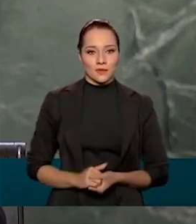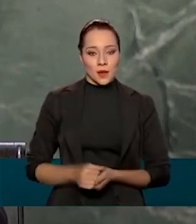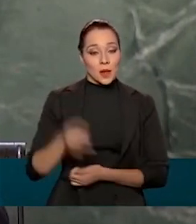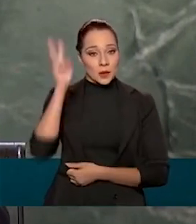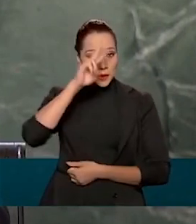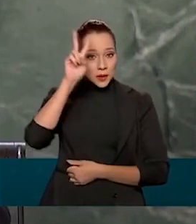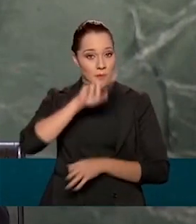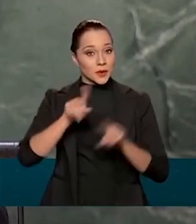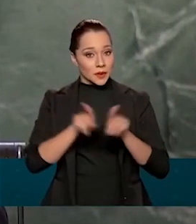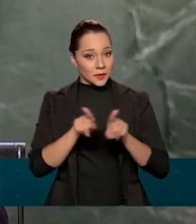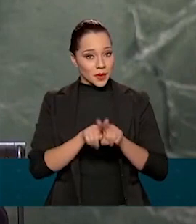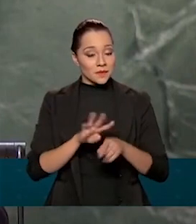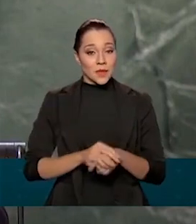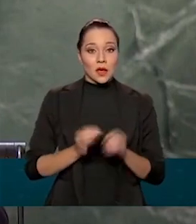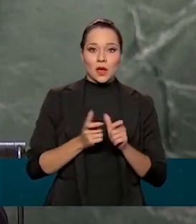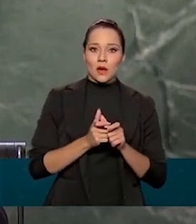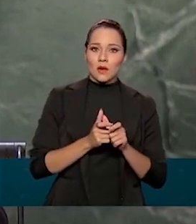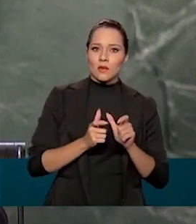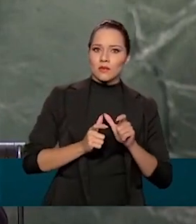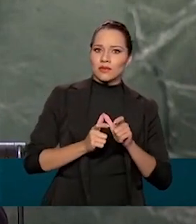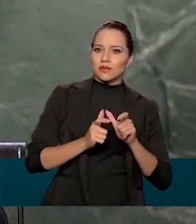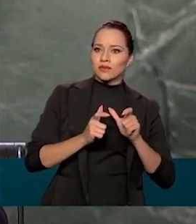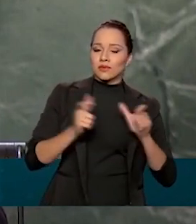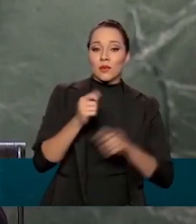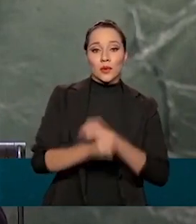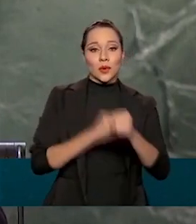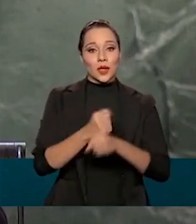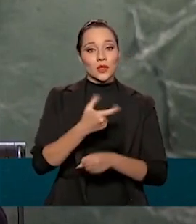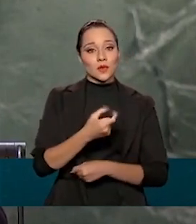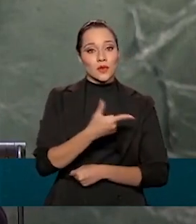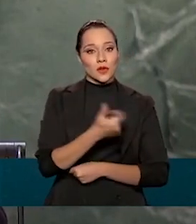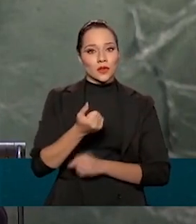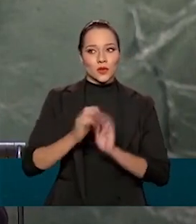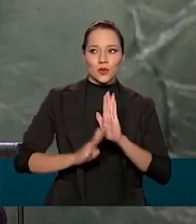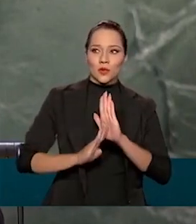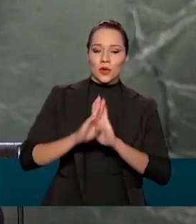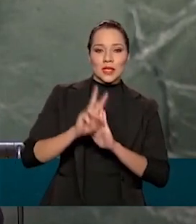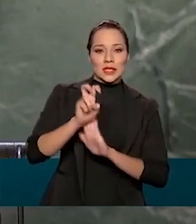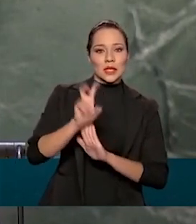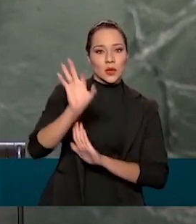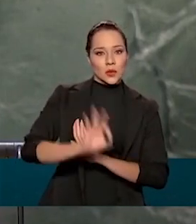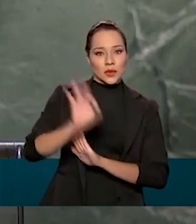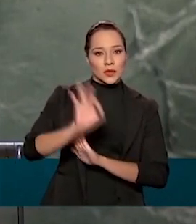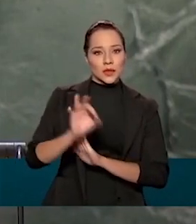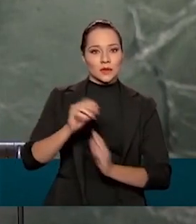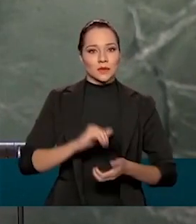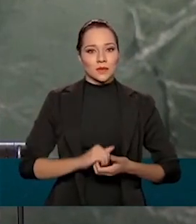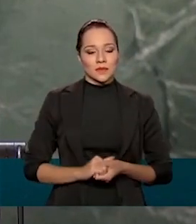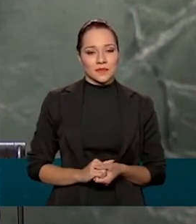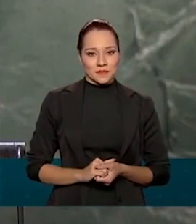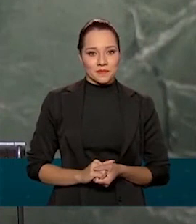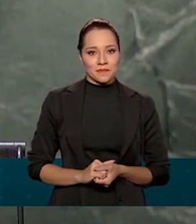Lembro ainda que o crescimento para 2021 está estimado em 5%.